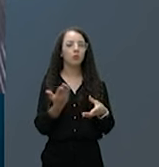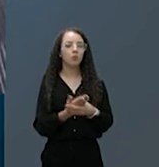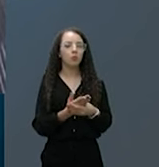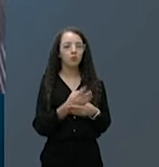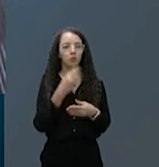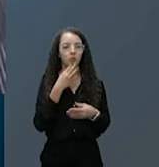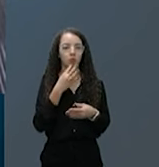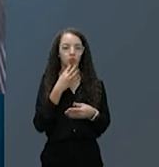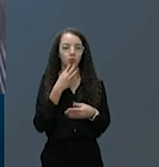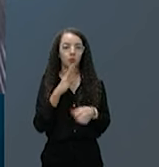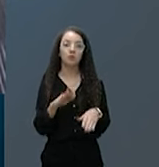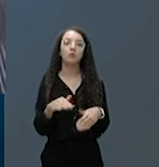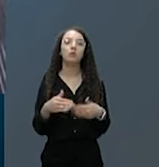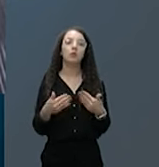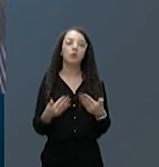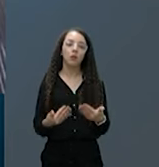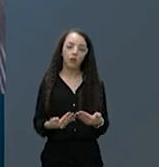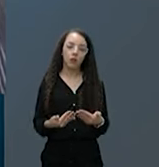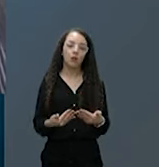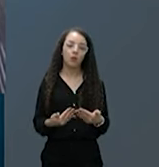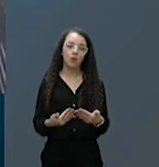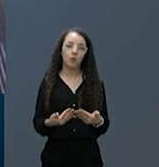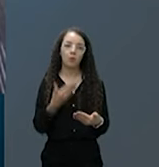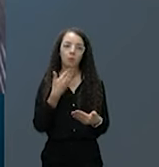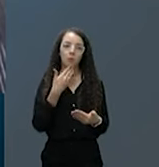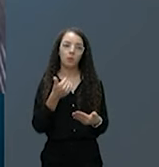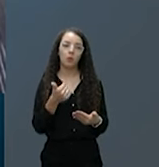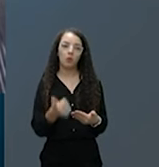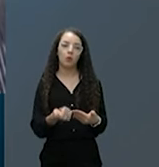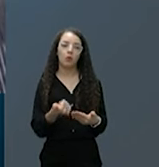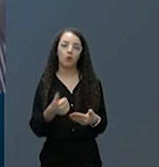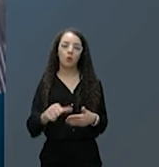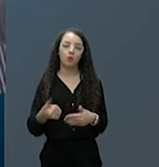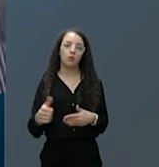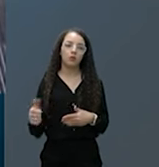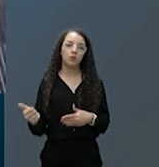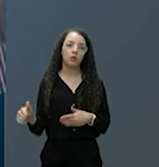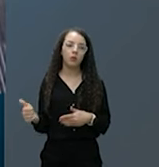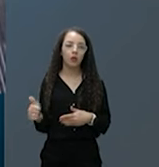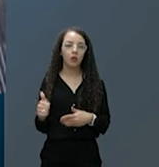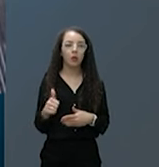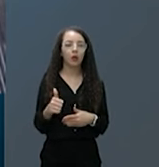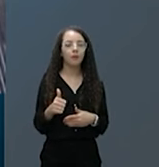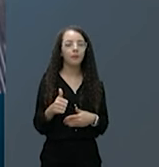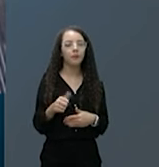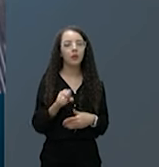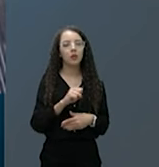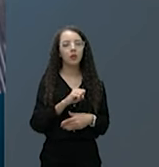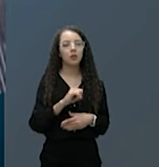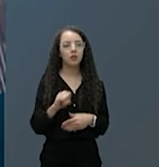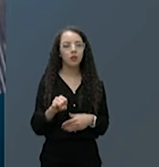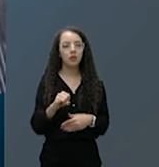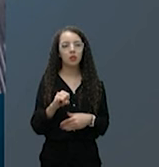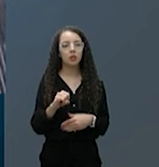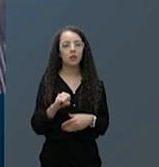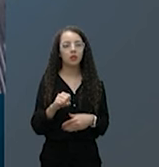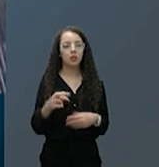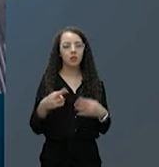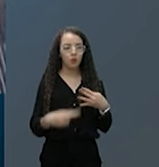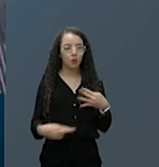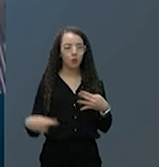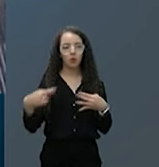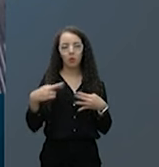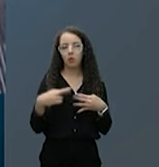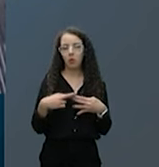forma, salvo melhor juízo, o exame de admissibilidade do recurso extraordinário não comporta